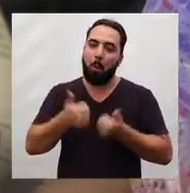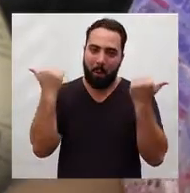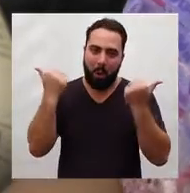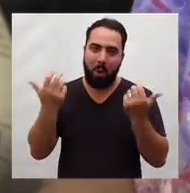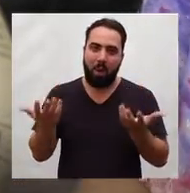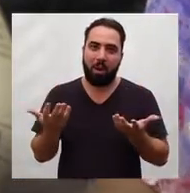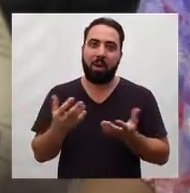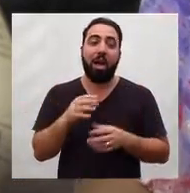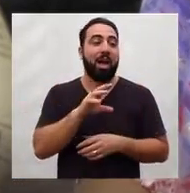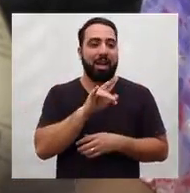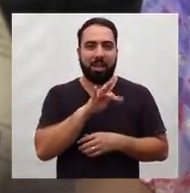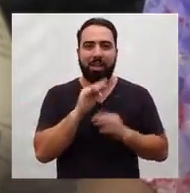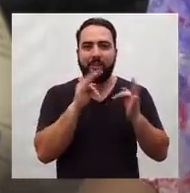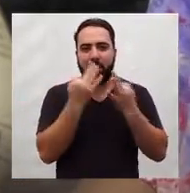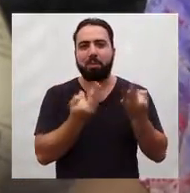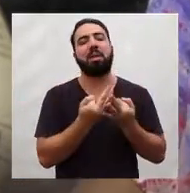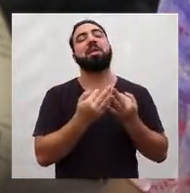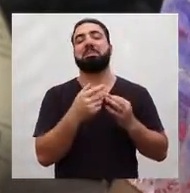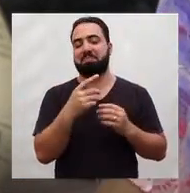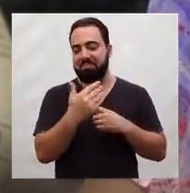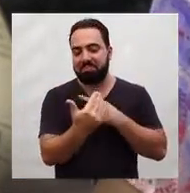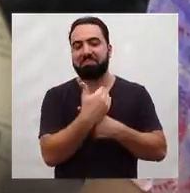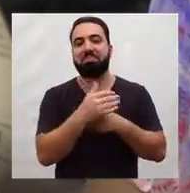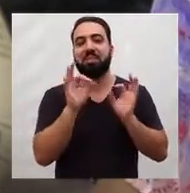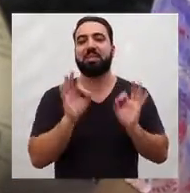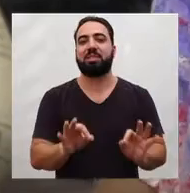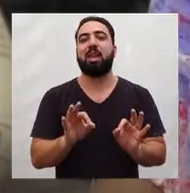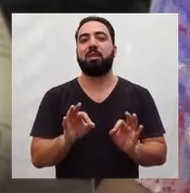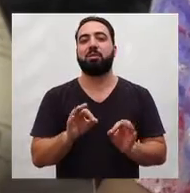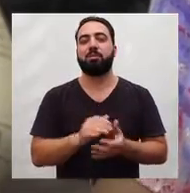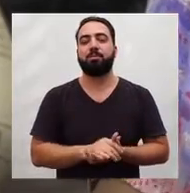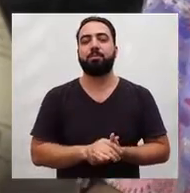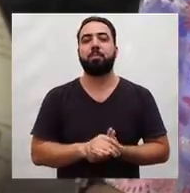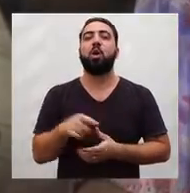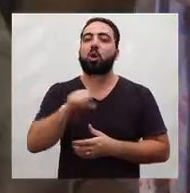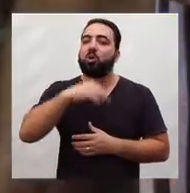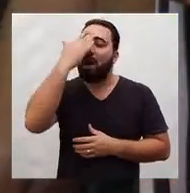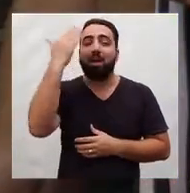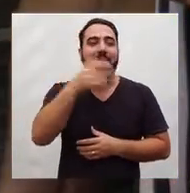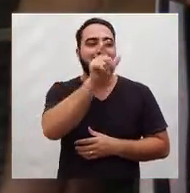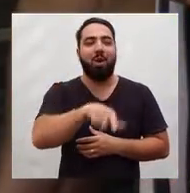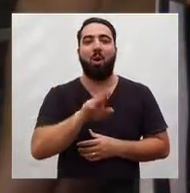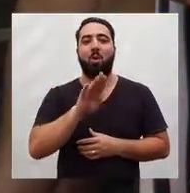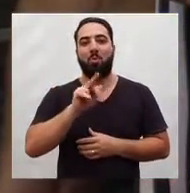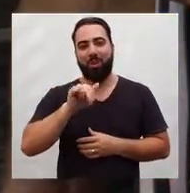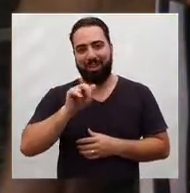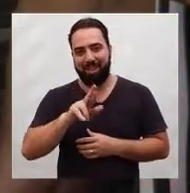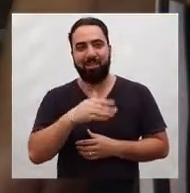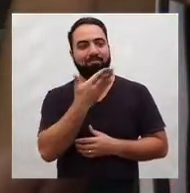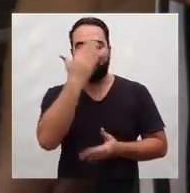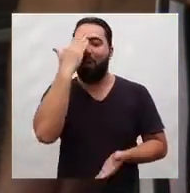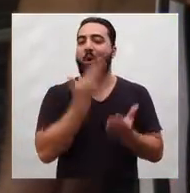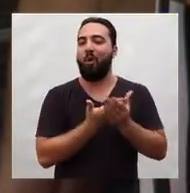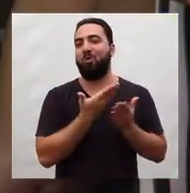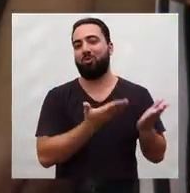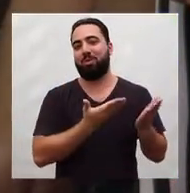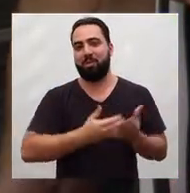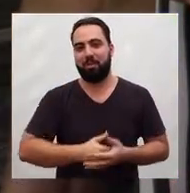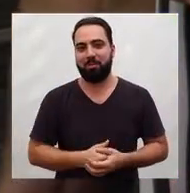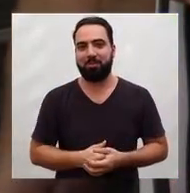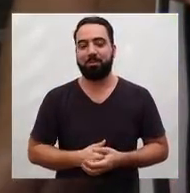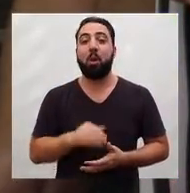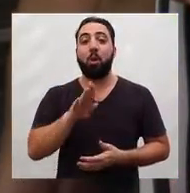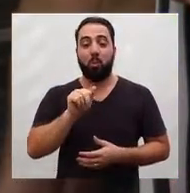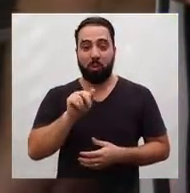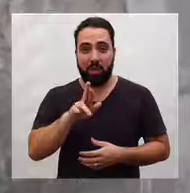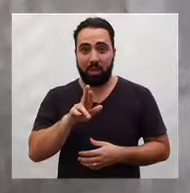Mudou porque a clínica da família veio para fazer a diferença no nosso bairro. Gente, é muito agradecido a ele. A gente confia